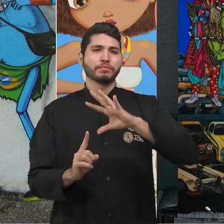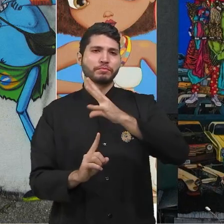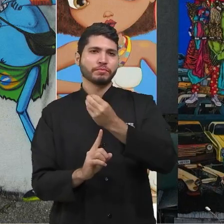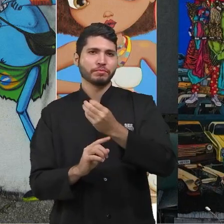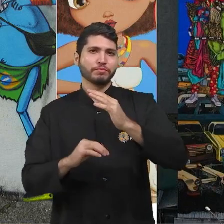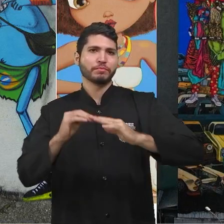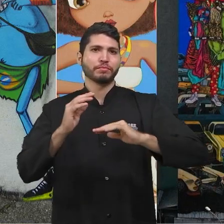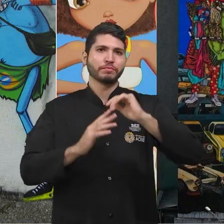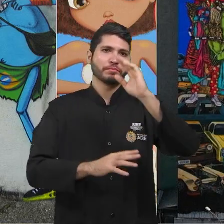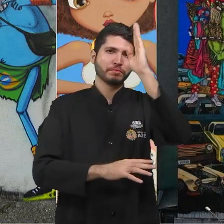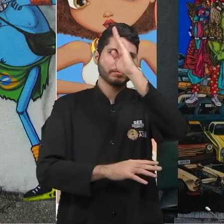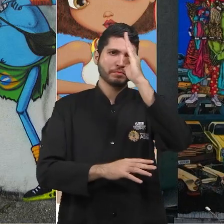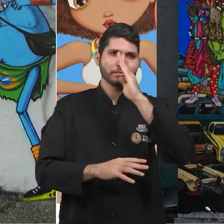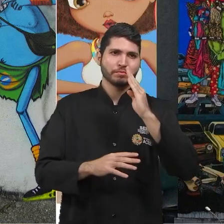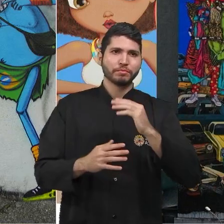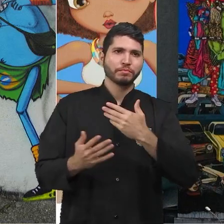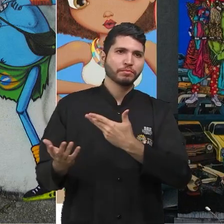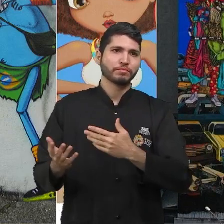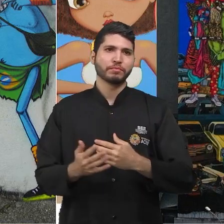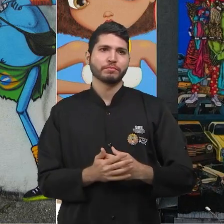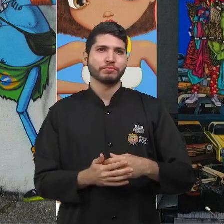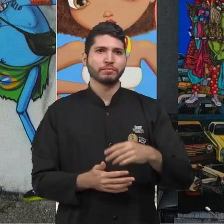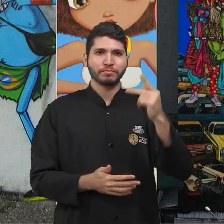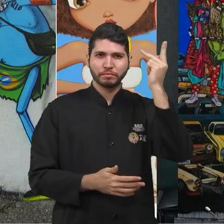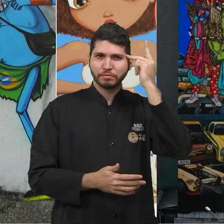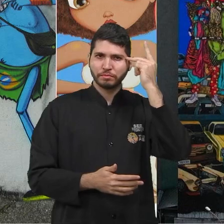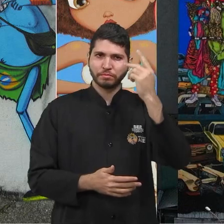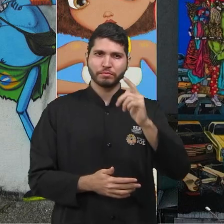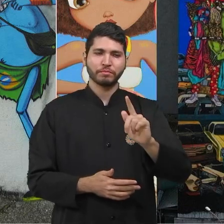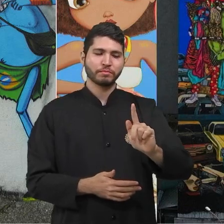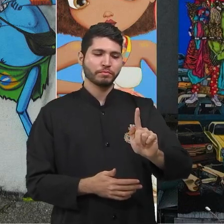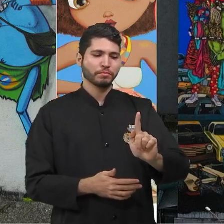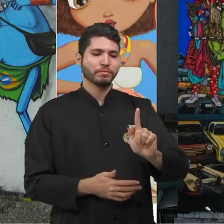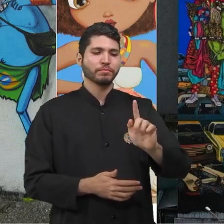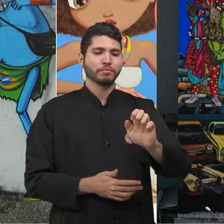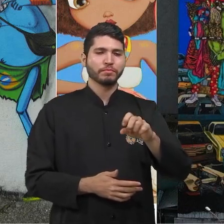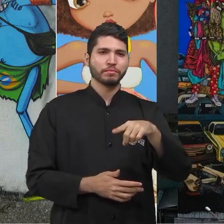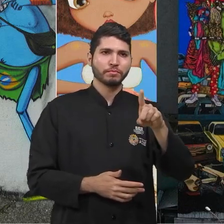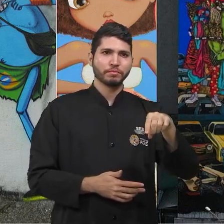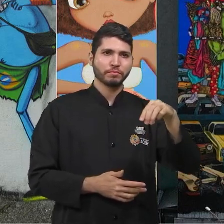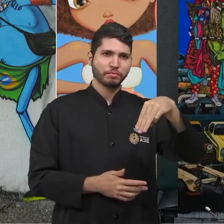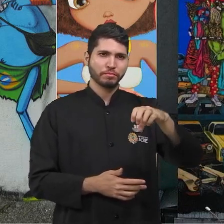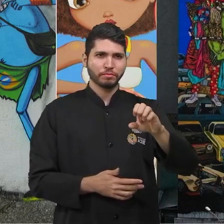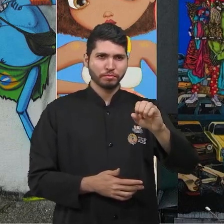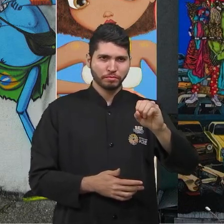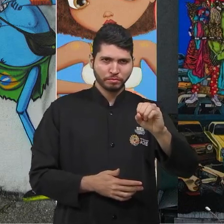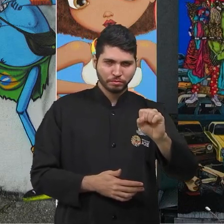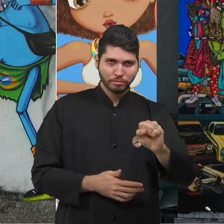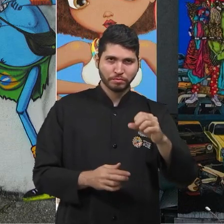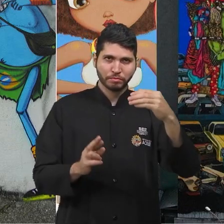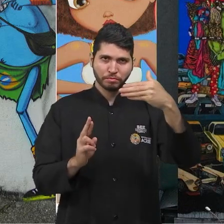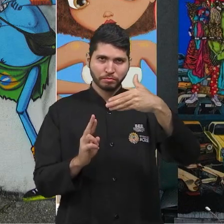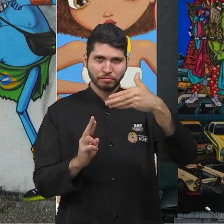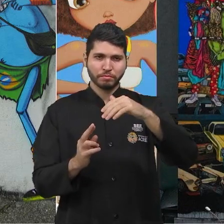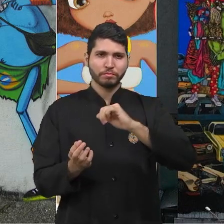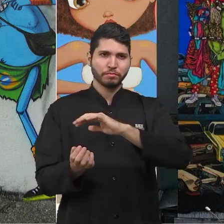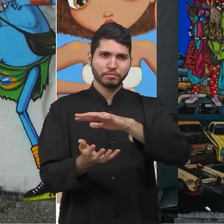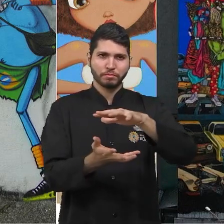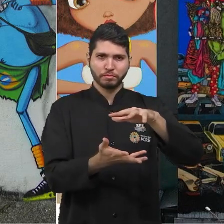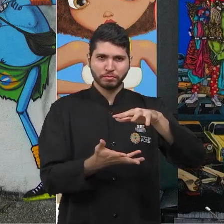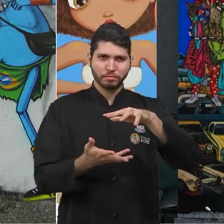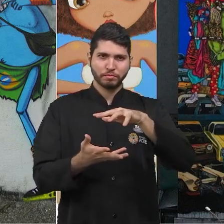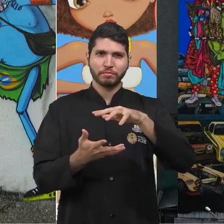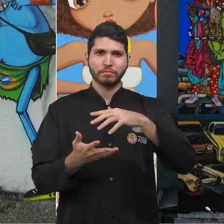brasileiros notáveis. Aí eu trago os Gêmeos, que são de São Paulo, é uma referência internacional e, respectivamente, você vê a obra aí,